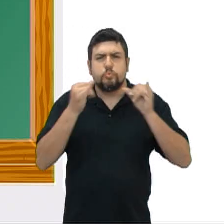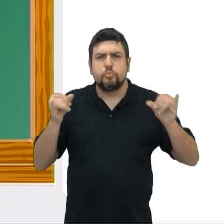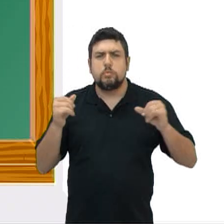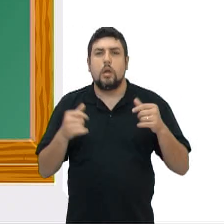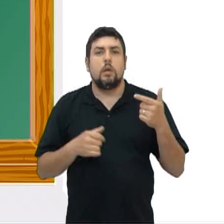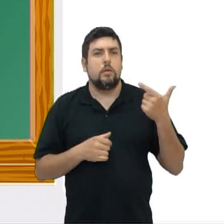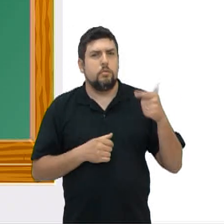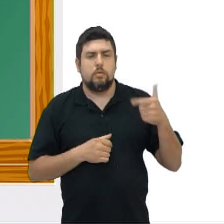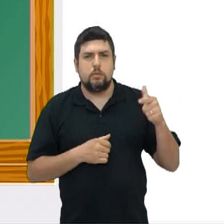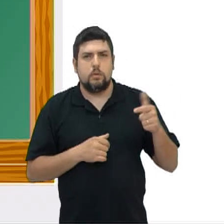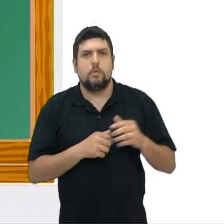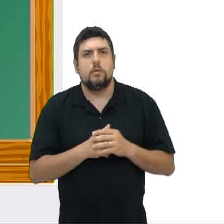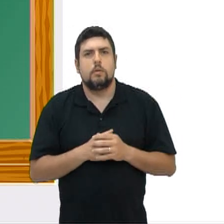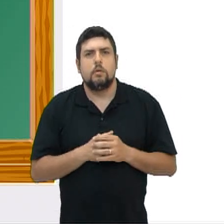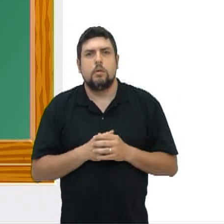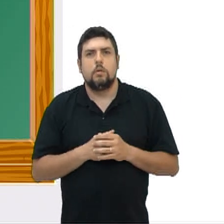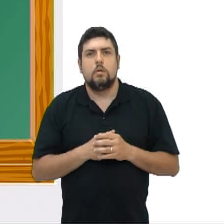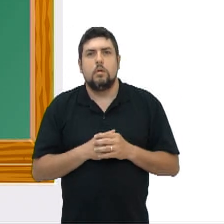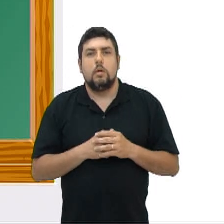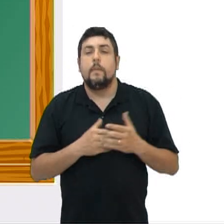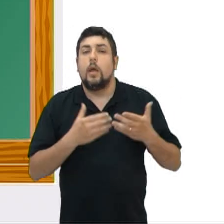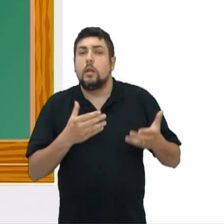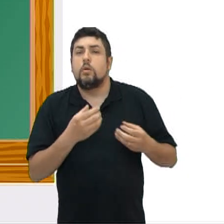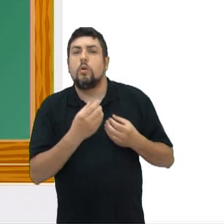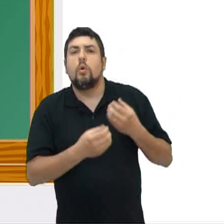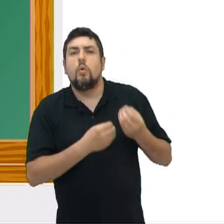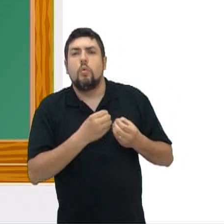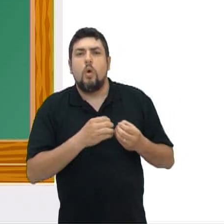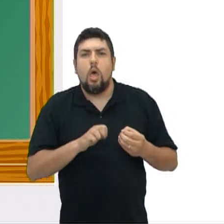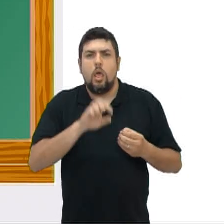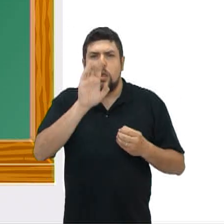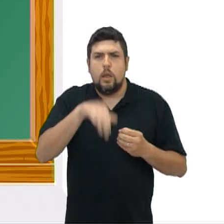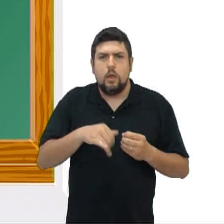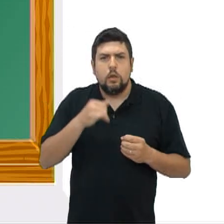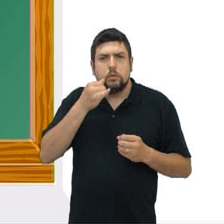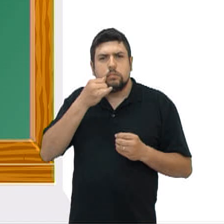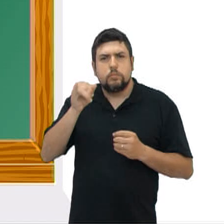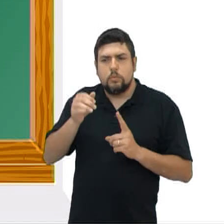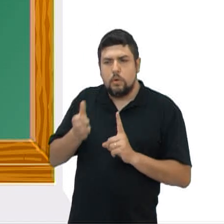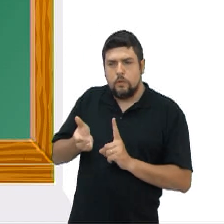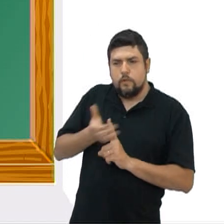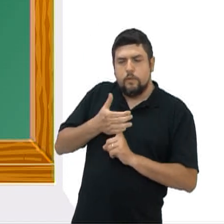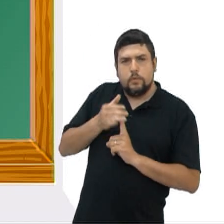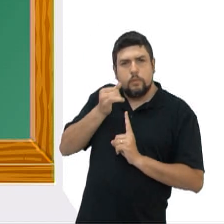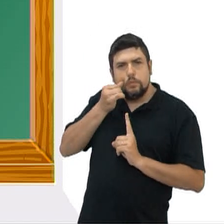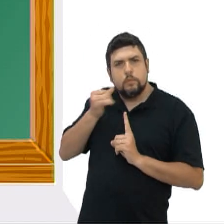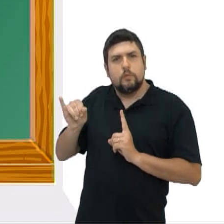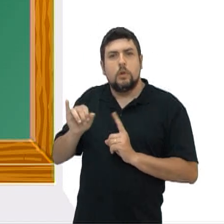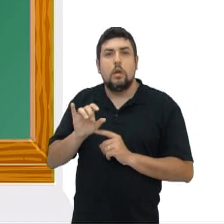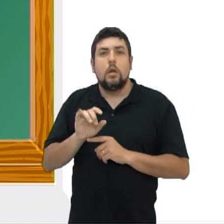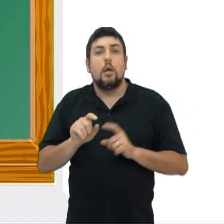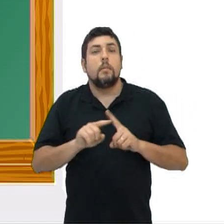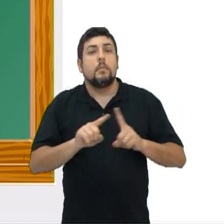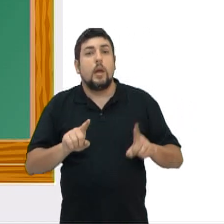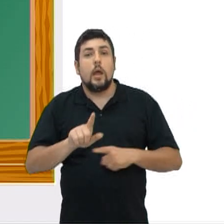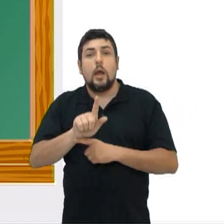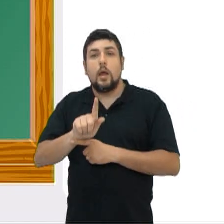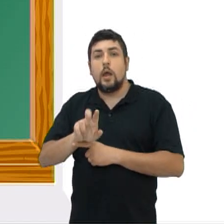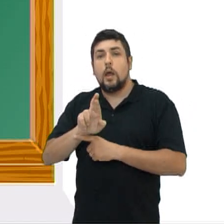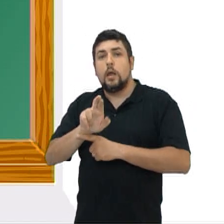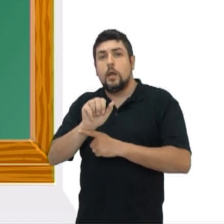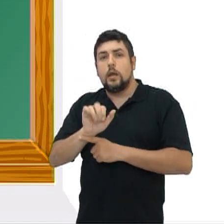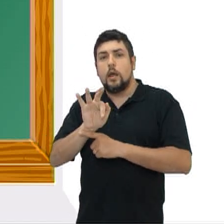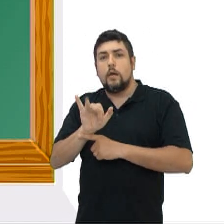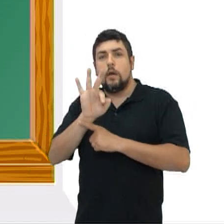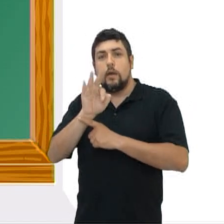se comportam normalmente como isolante. Uma das exceções é a grafita, tá? Mas em